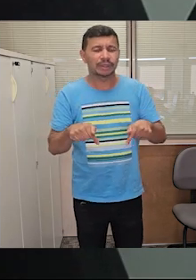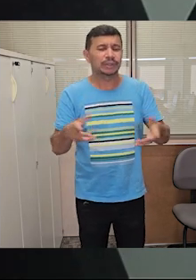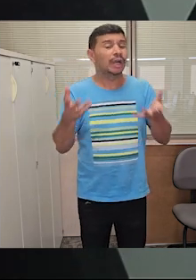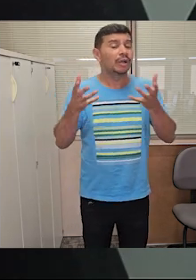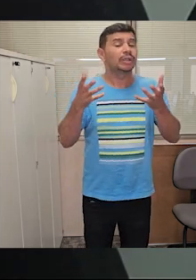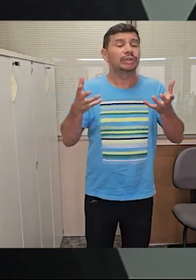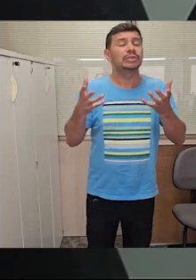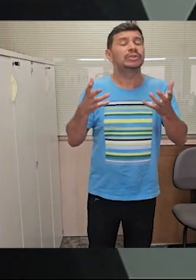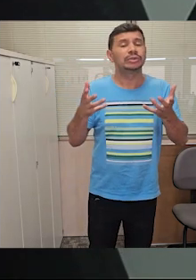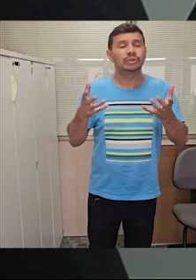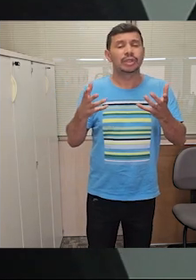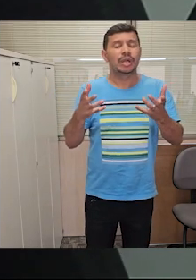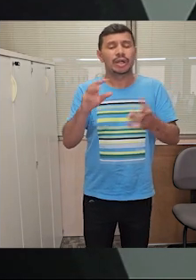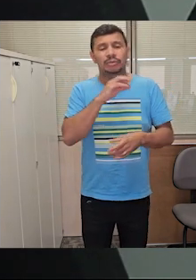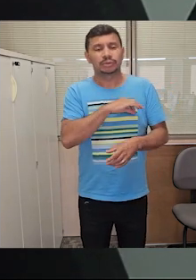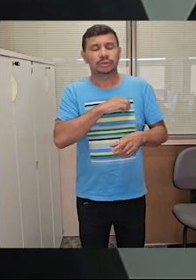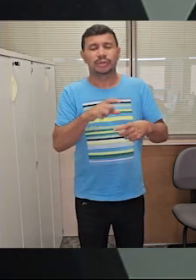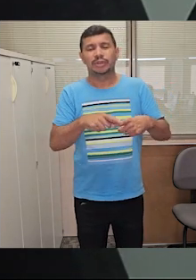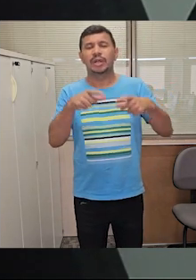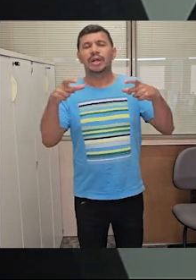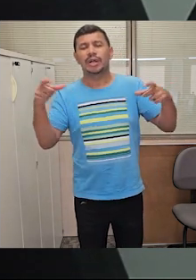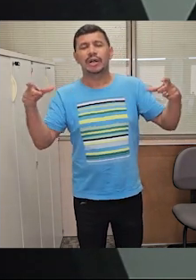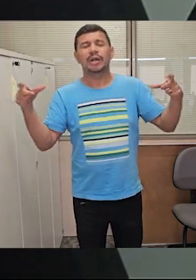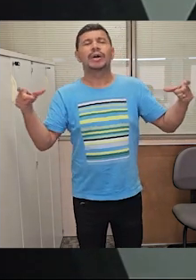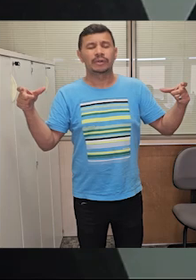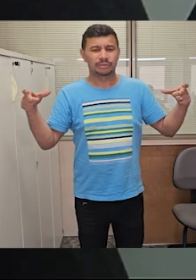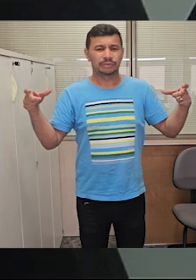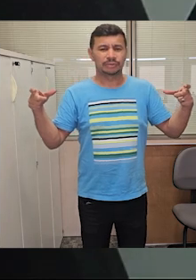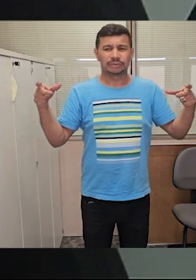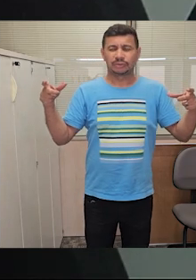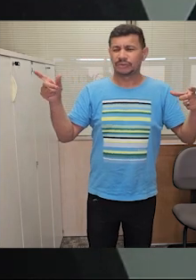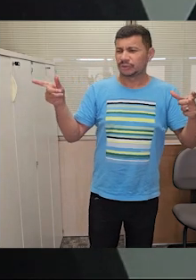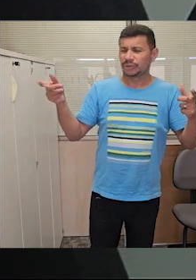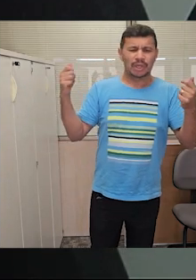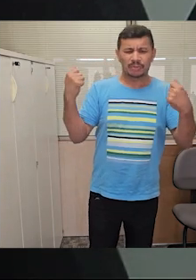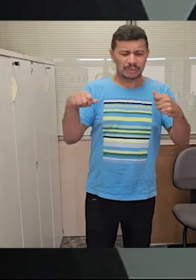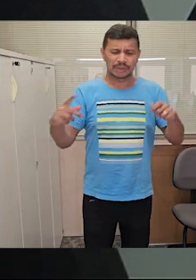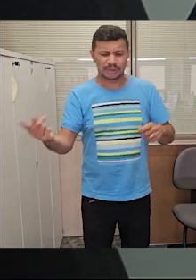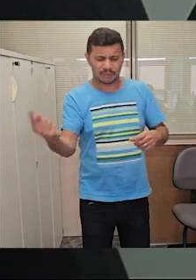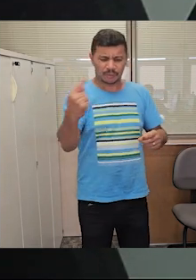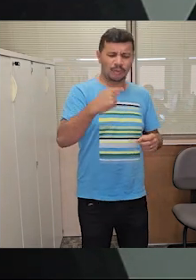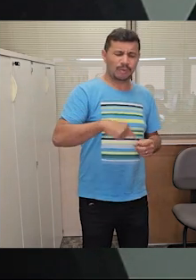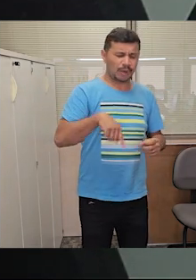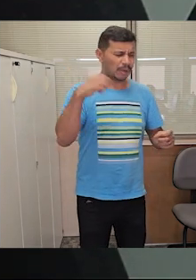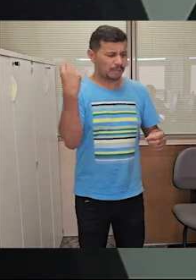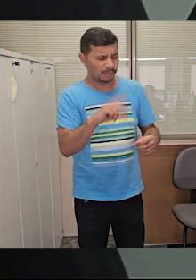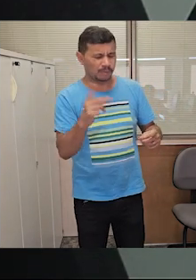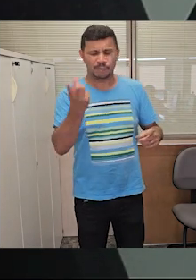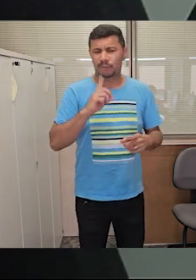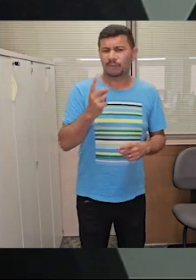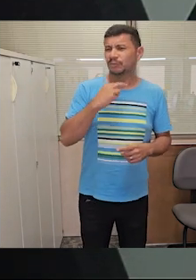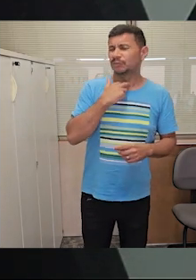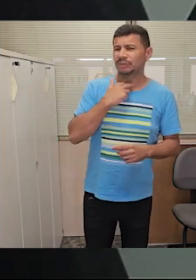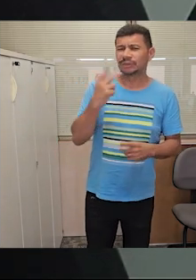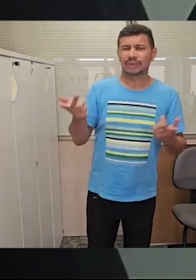Vocês não devem reprimir esses trabalhadores, vocês devem desobedecer a ordem dos chefes de vocês e, se